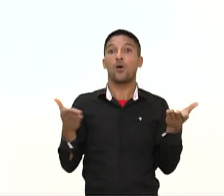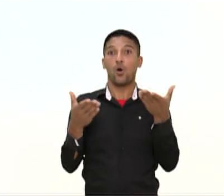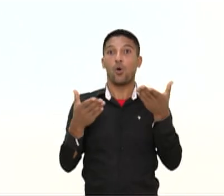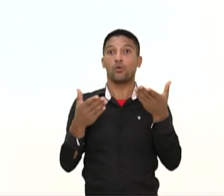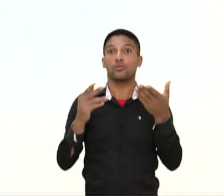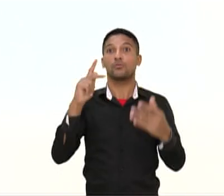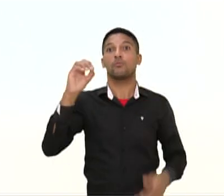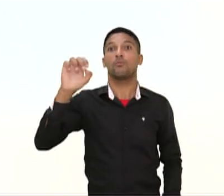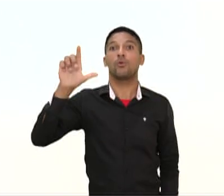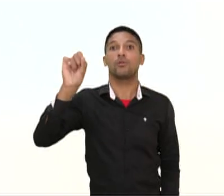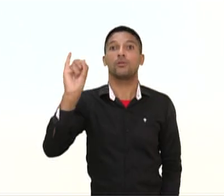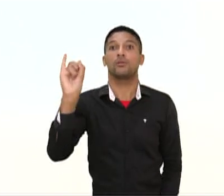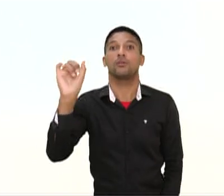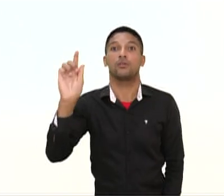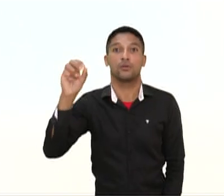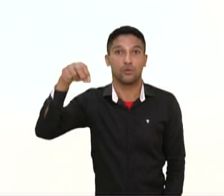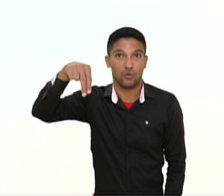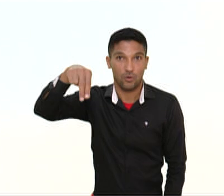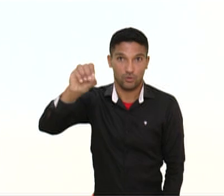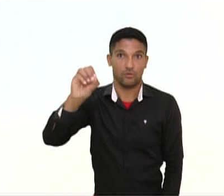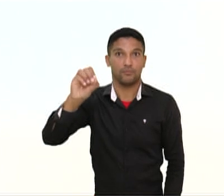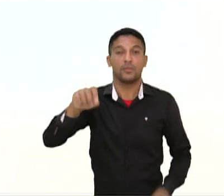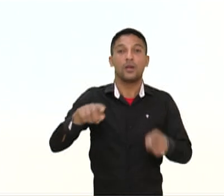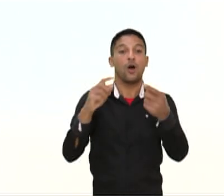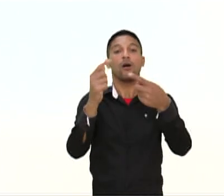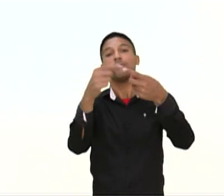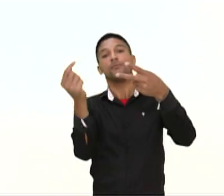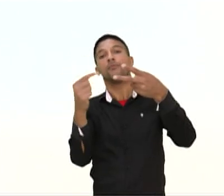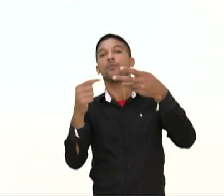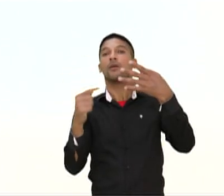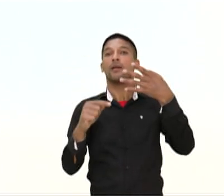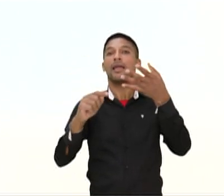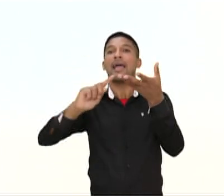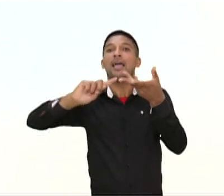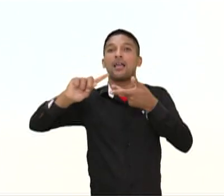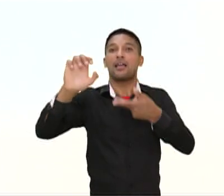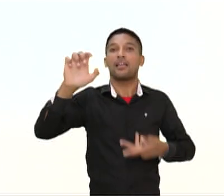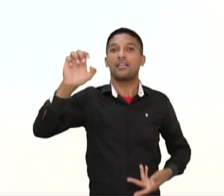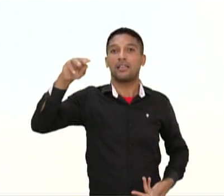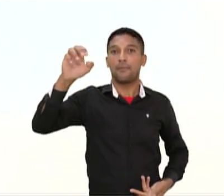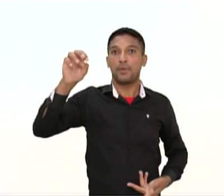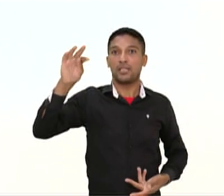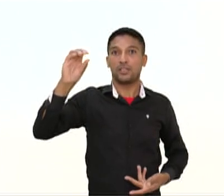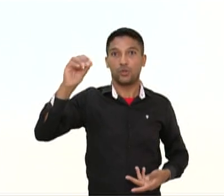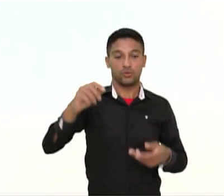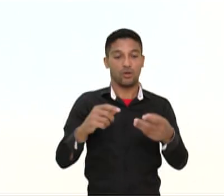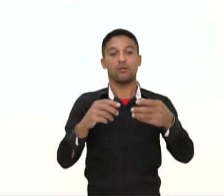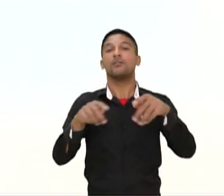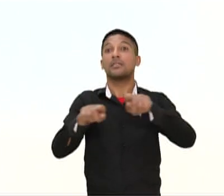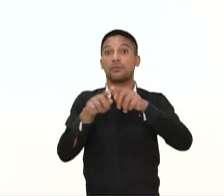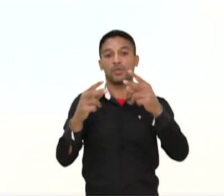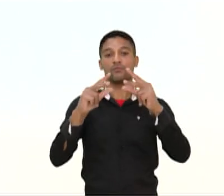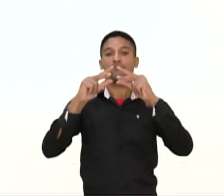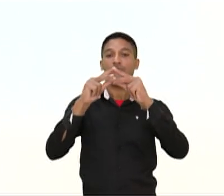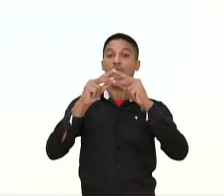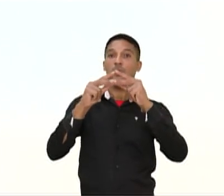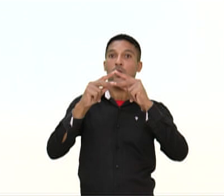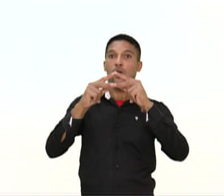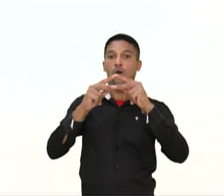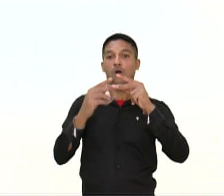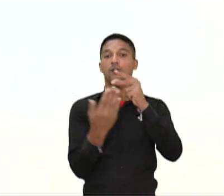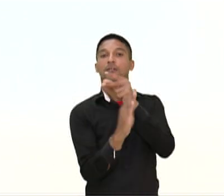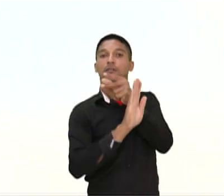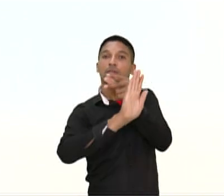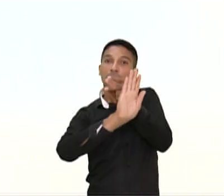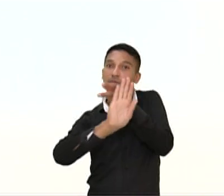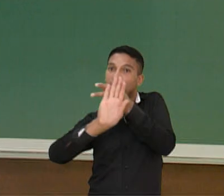de um polígono, a nomenclatura, que eu já explico, diagonais e exercícios.